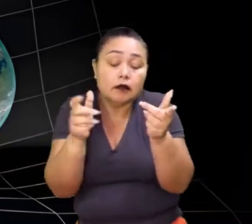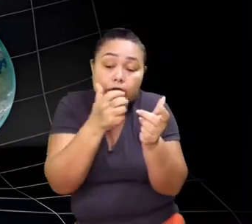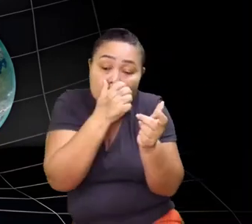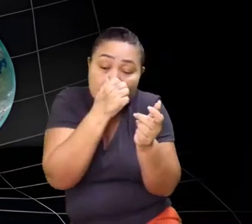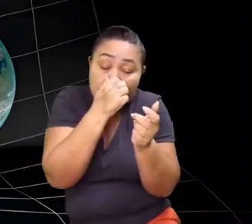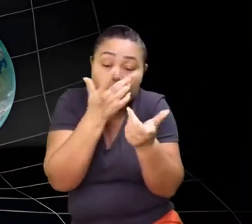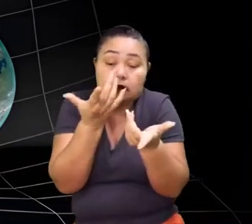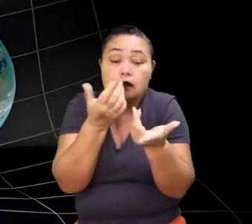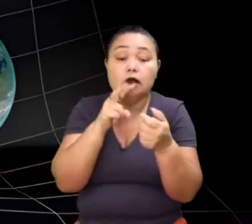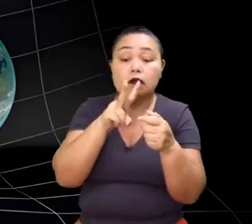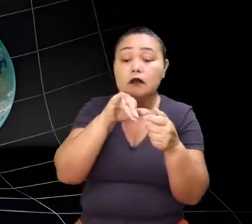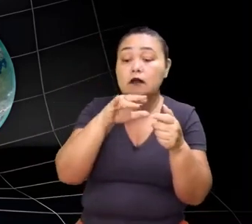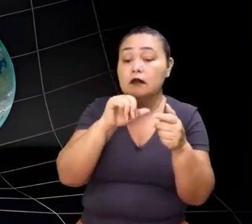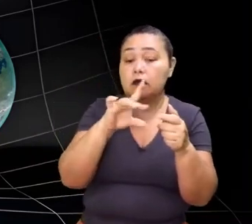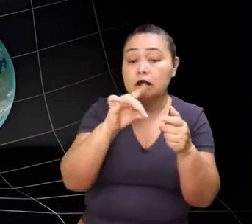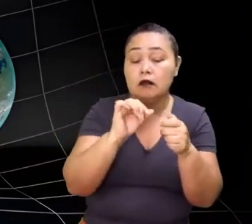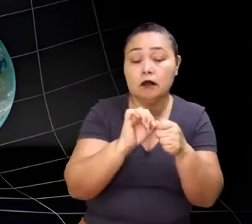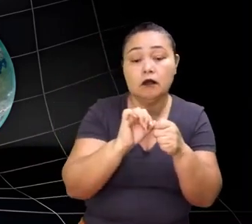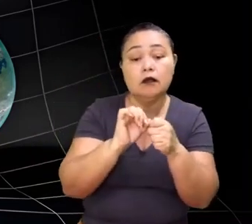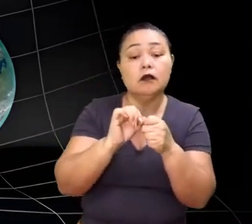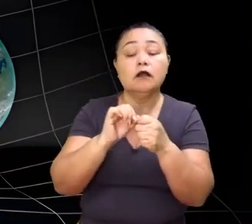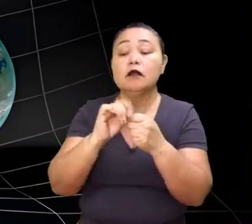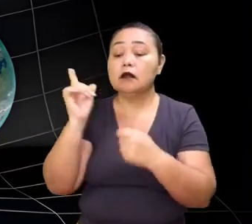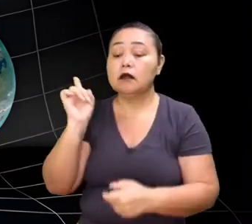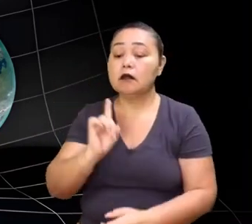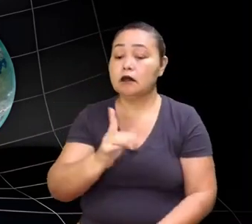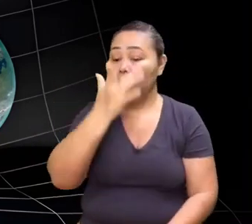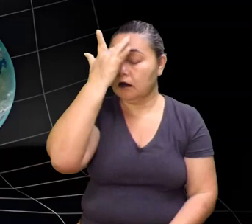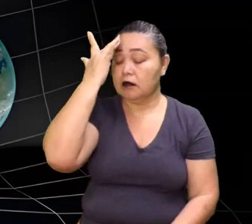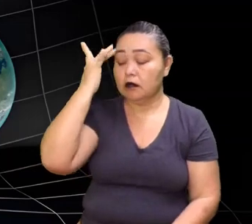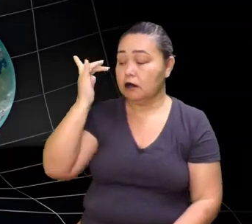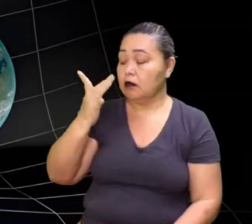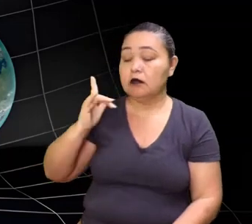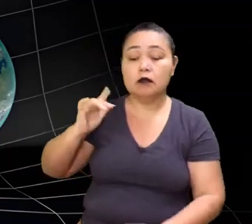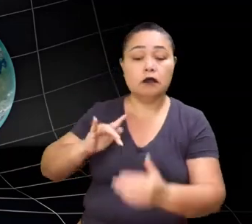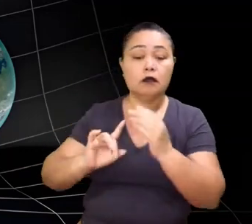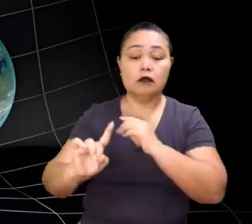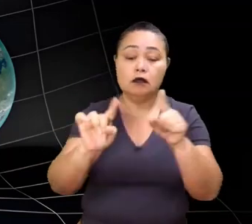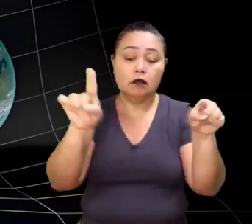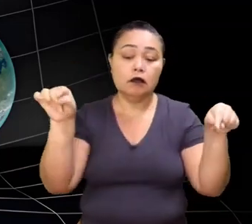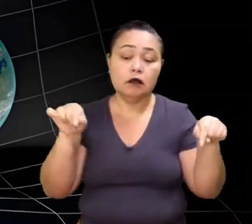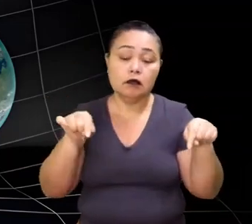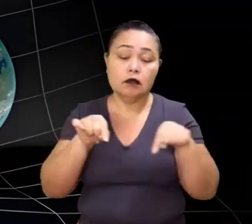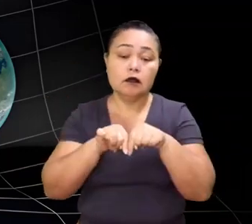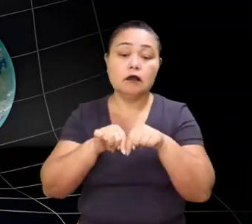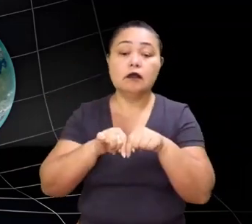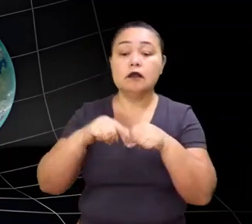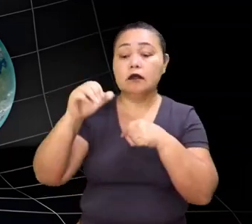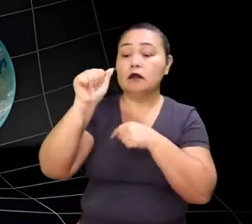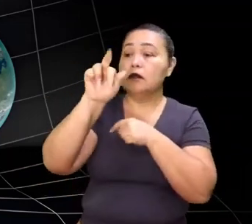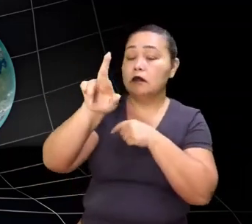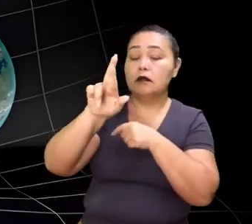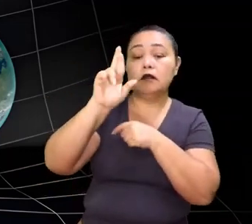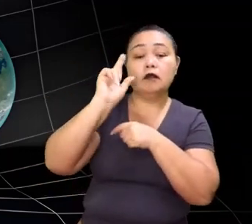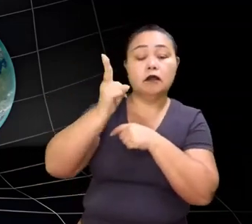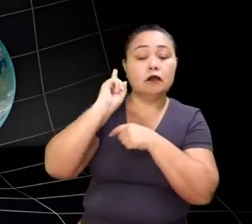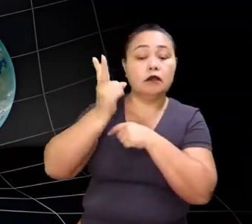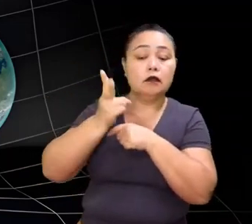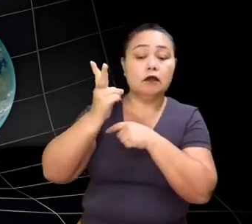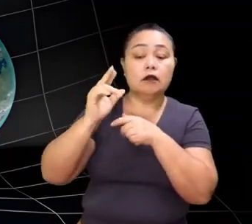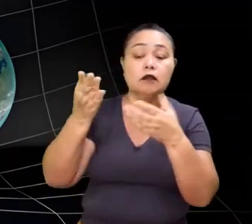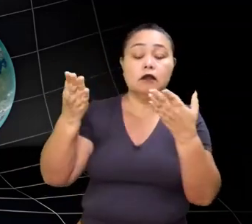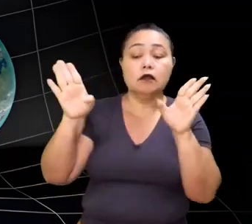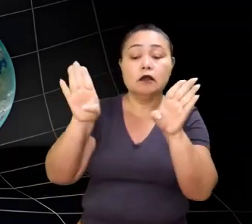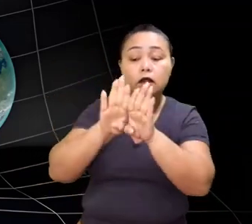fica viciado se muitas pessoas trabalham numa sala sala pequena o ar condicionado tá o tempo todo fica muito tempo